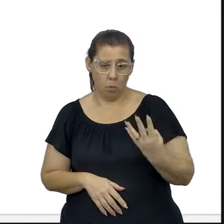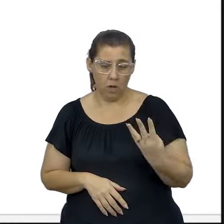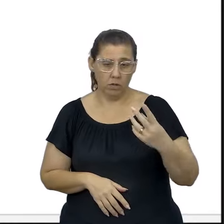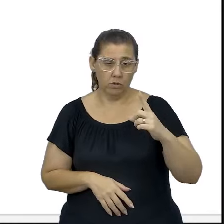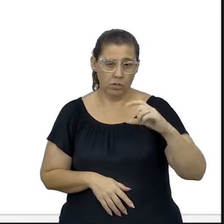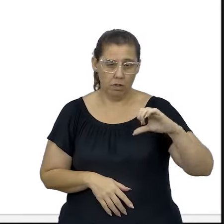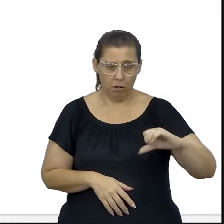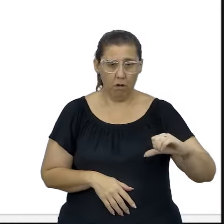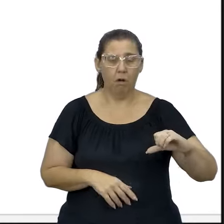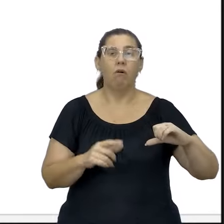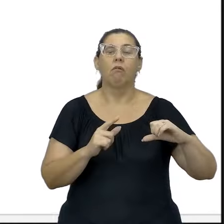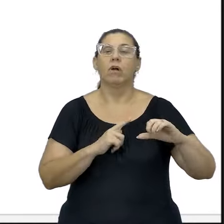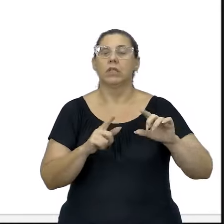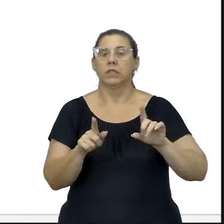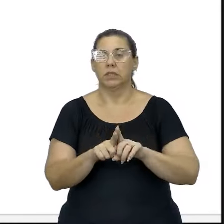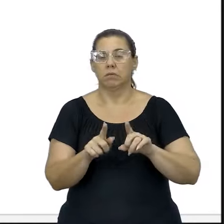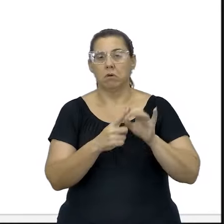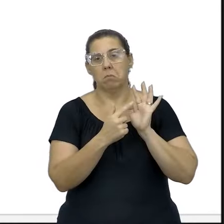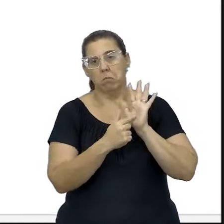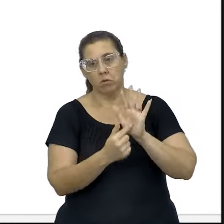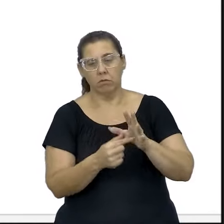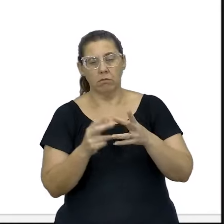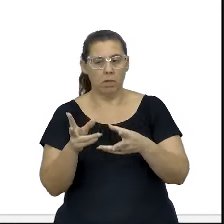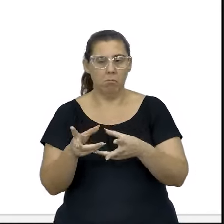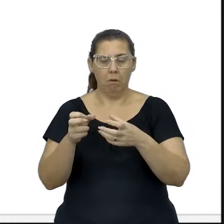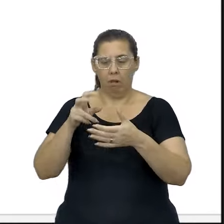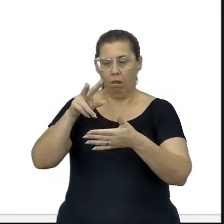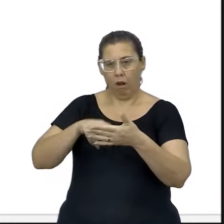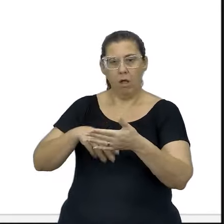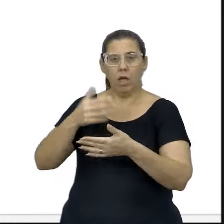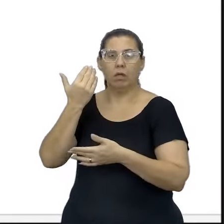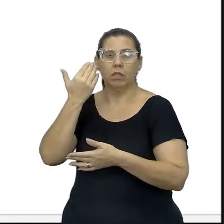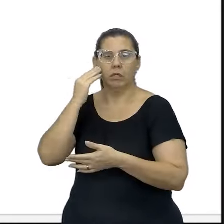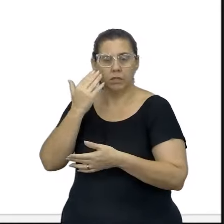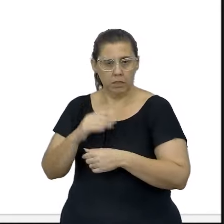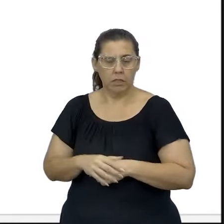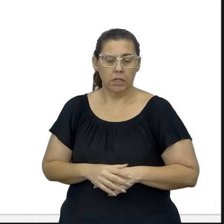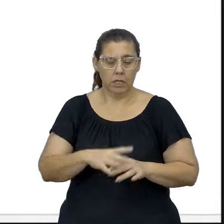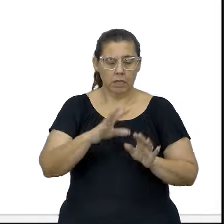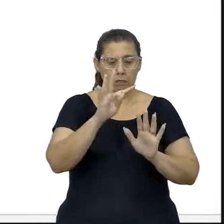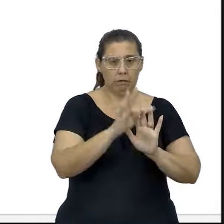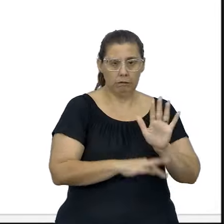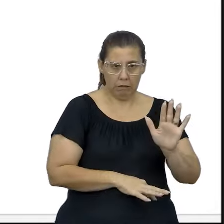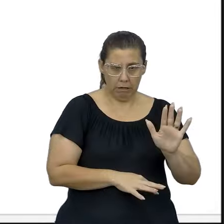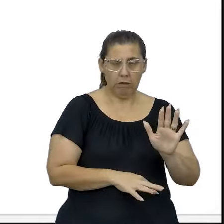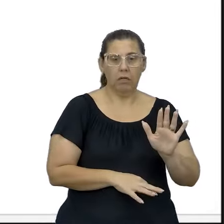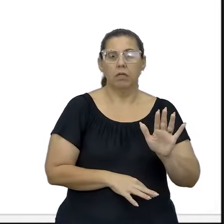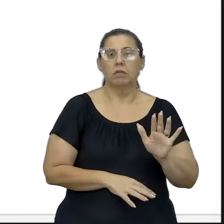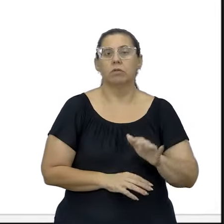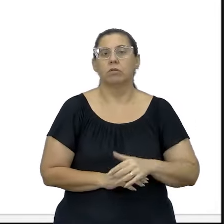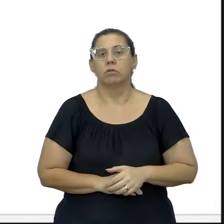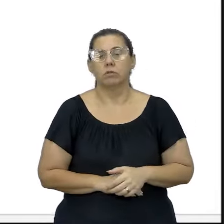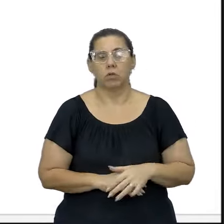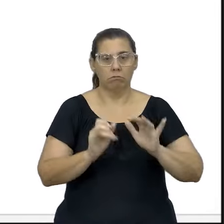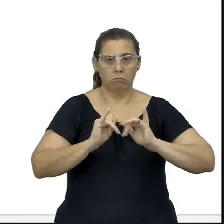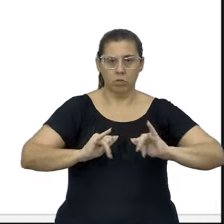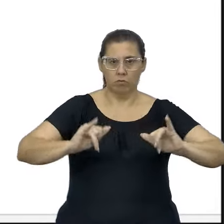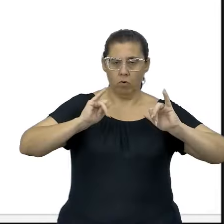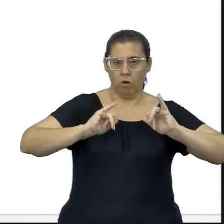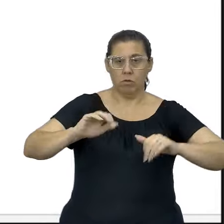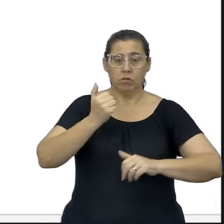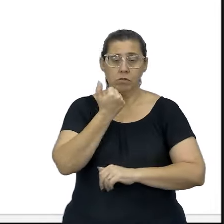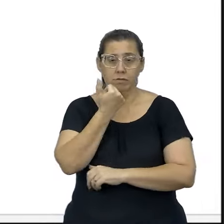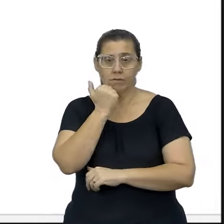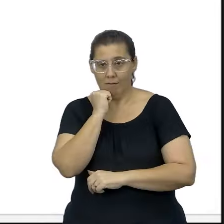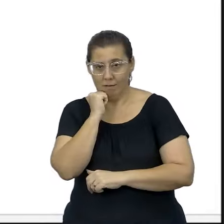EF04LP19, ela vem trazer essa perspectiva de ler e compreender textos expositivos de divulgação